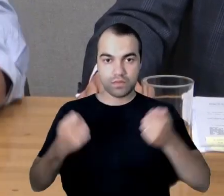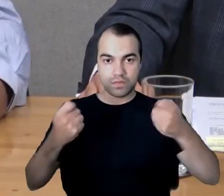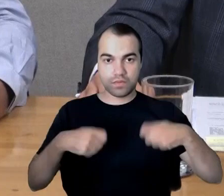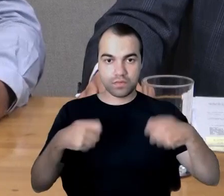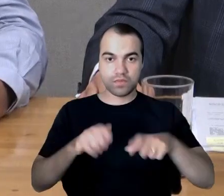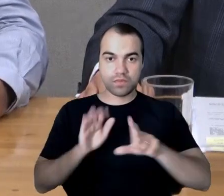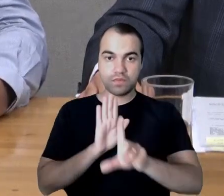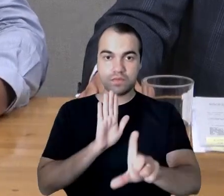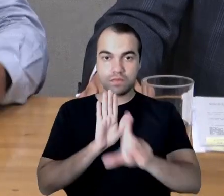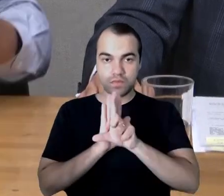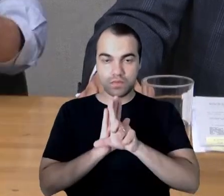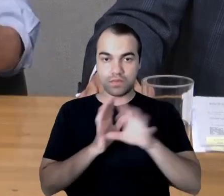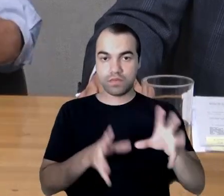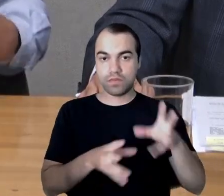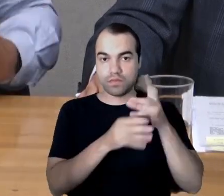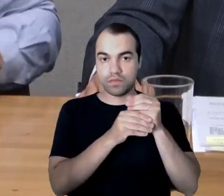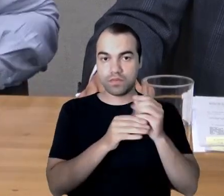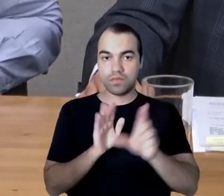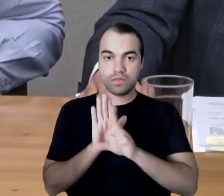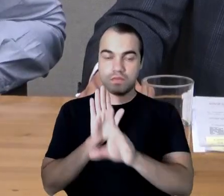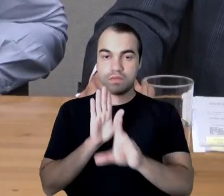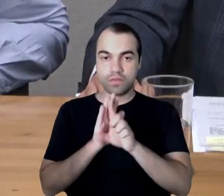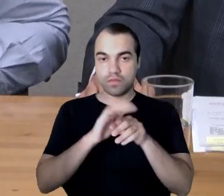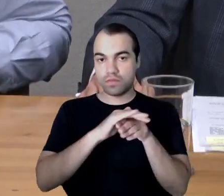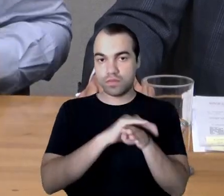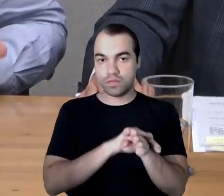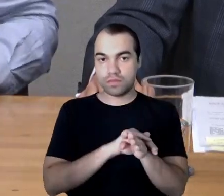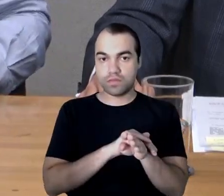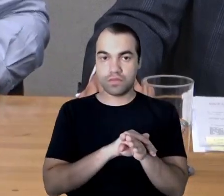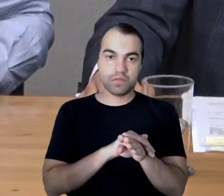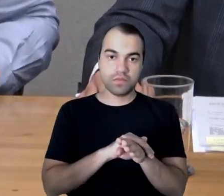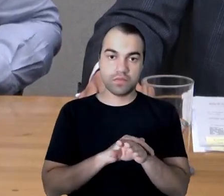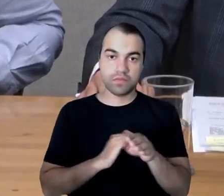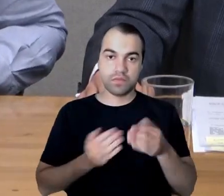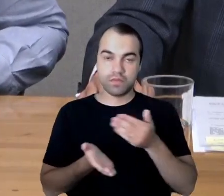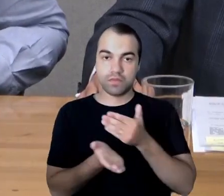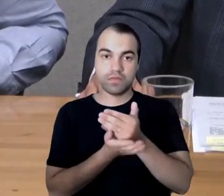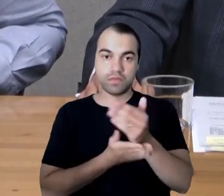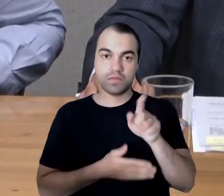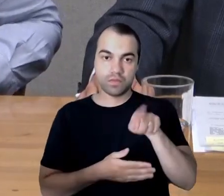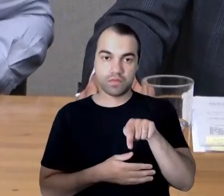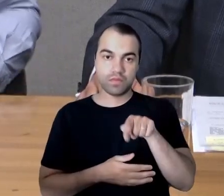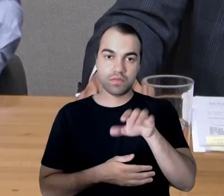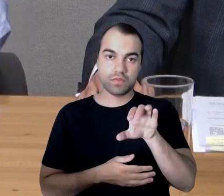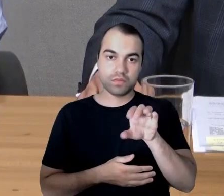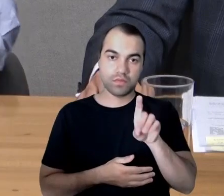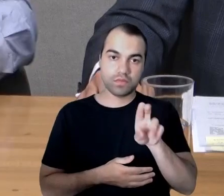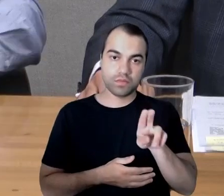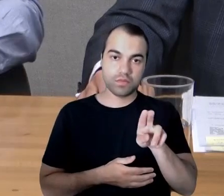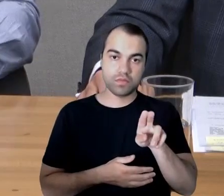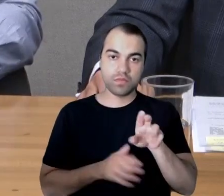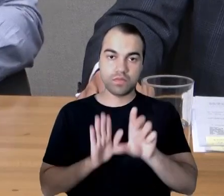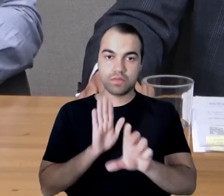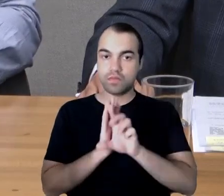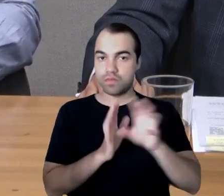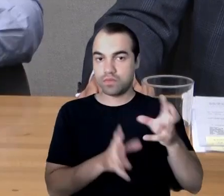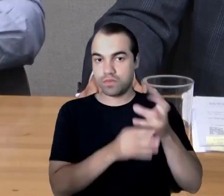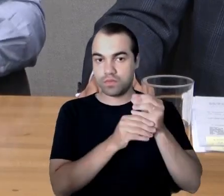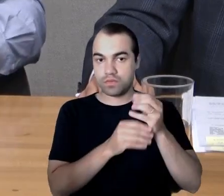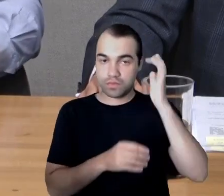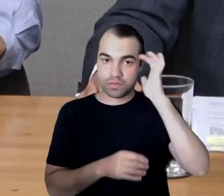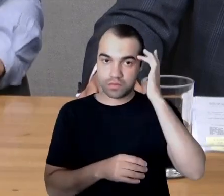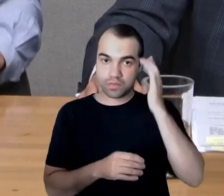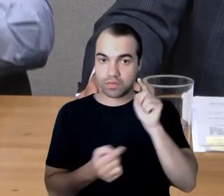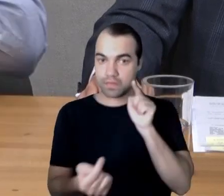e não de lei ordinária inclusive o início da sua formulação saiu da SEDU como lei complementar porque eu acho que é o que está previsto hoje